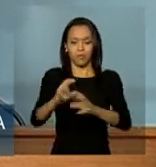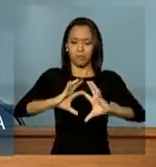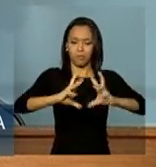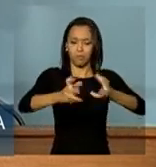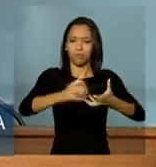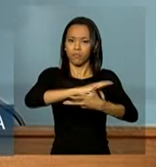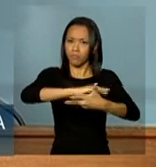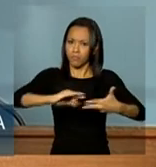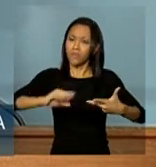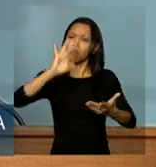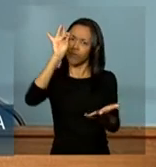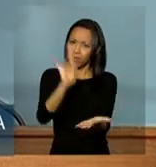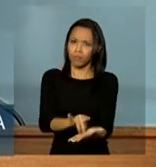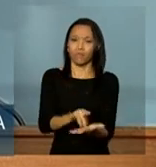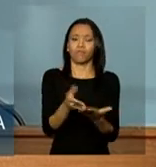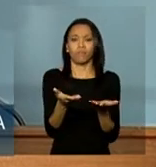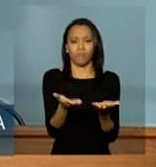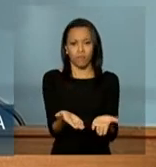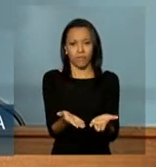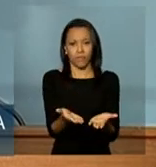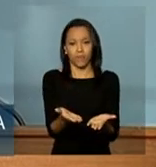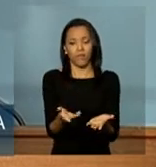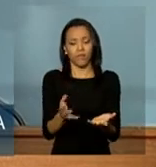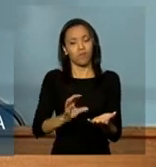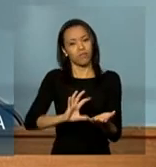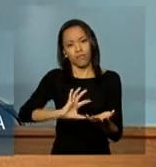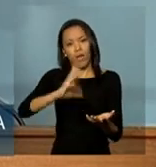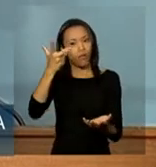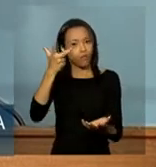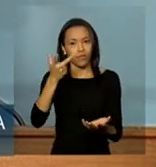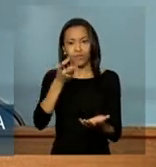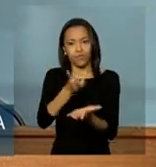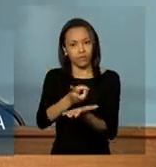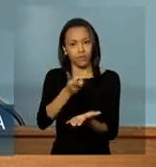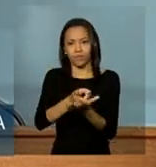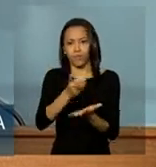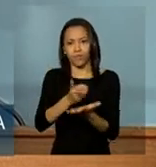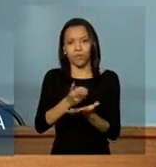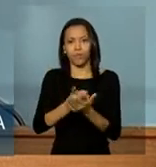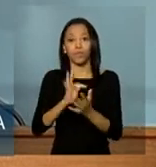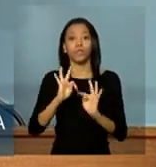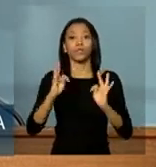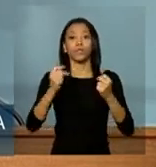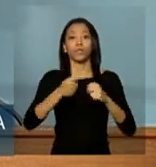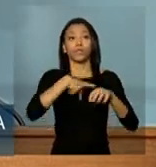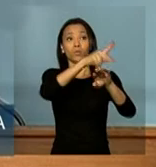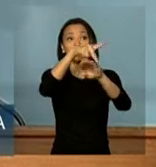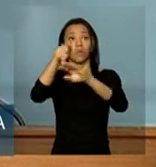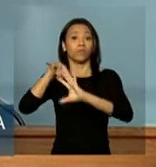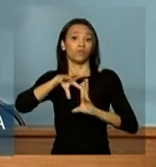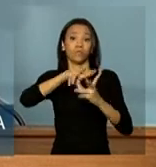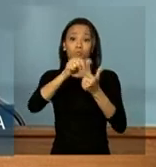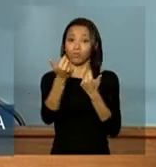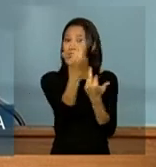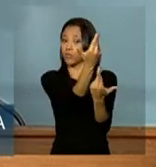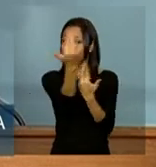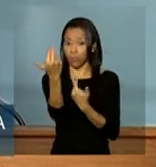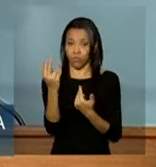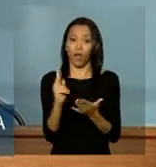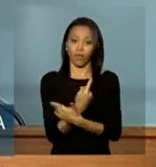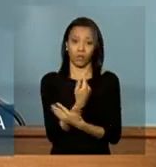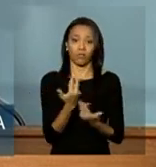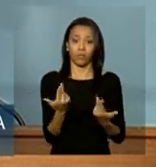absolutamente legítima e que ocorre com grande frequência em todos os países do mundo. Nesse sentido,